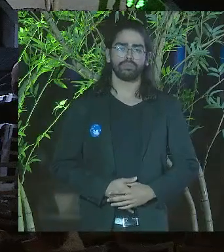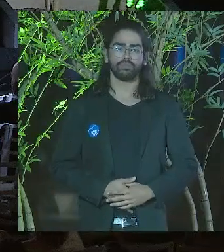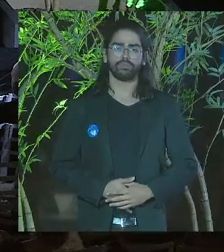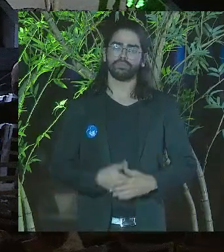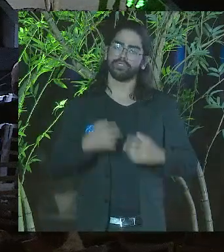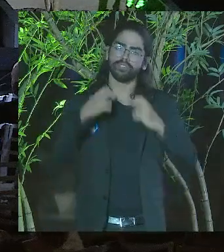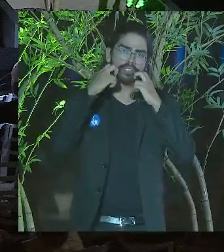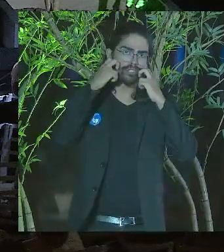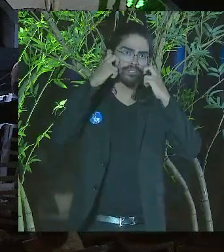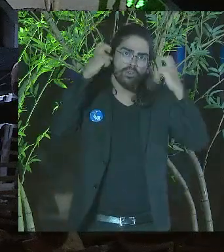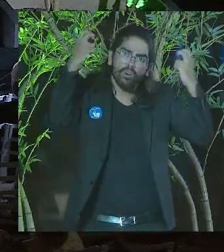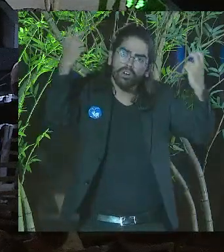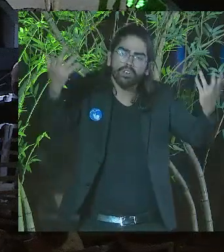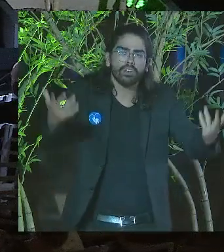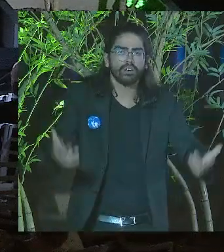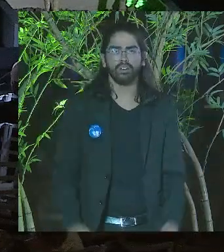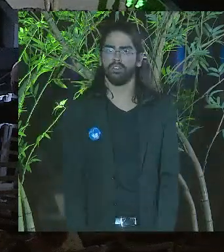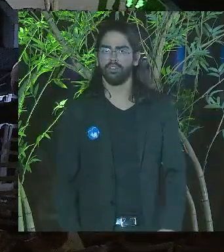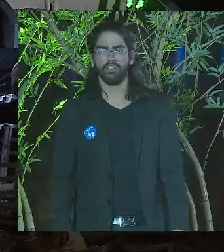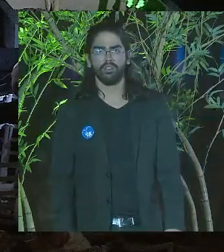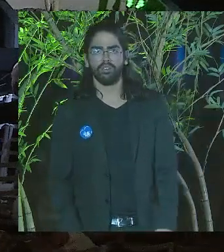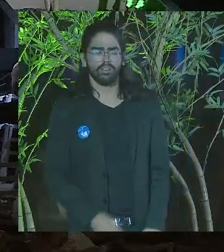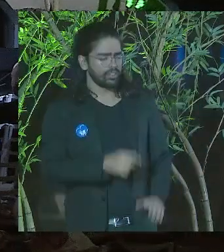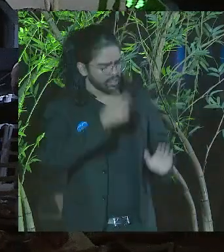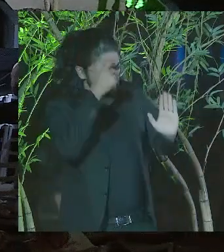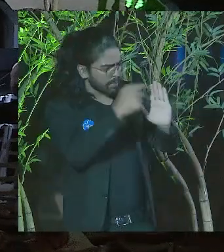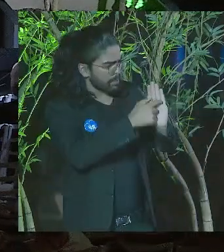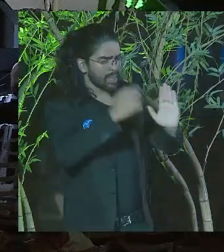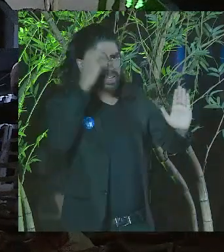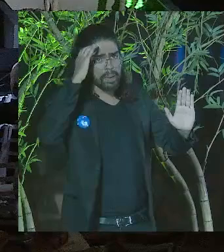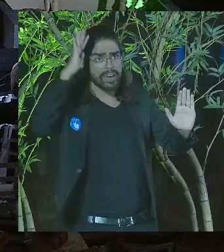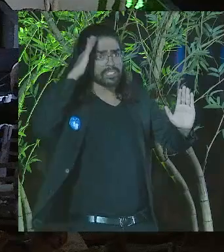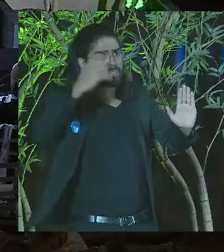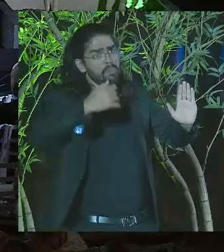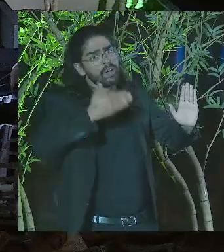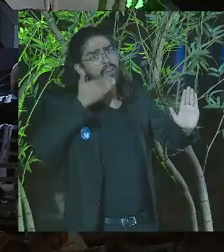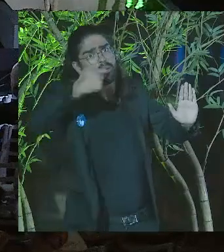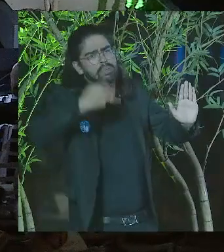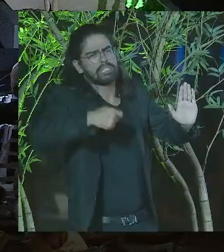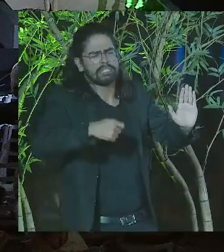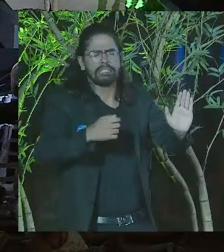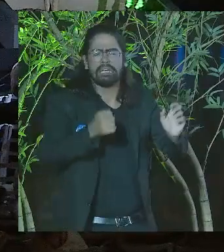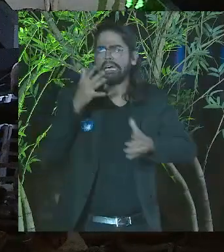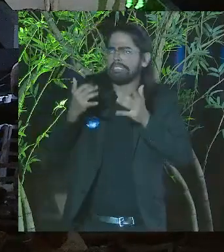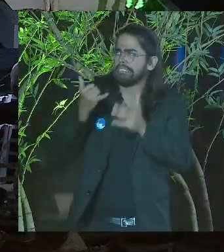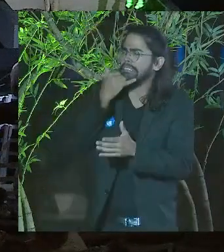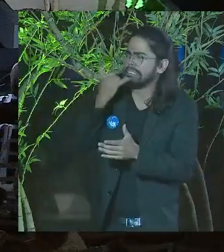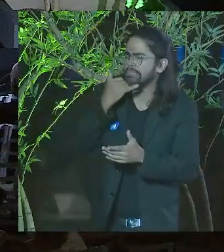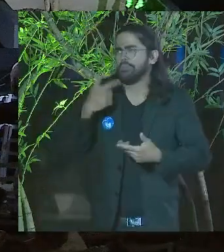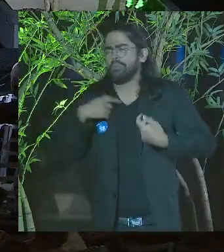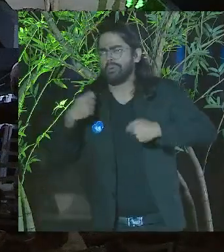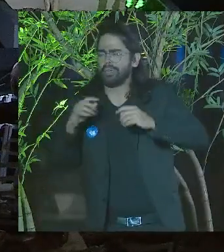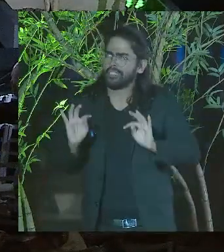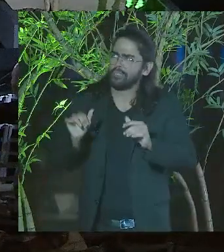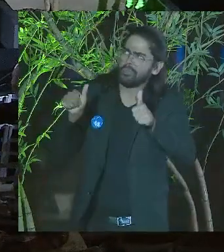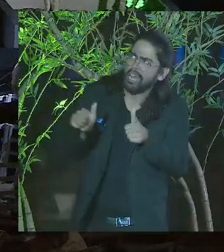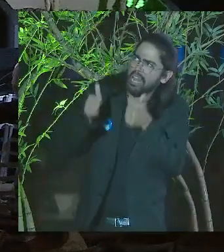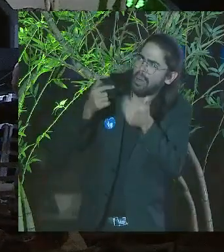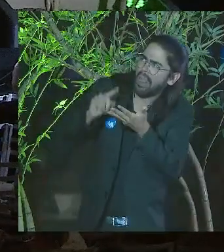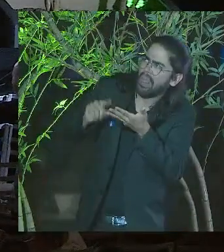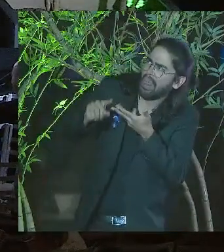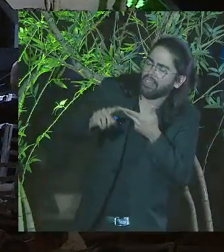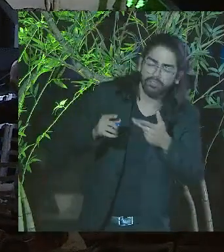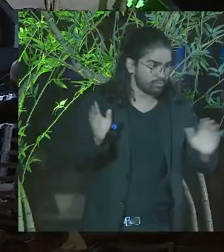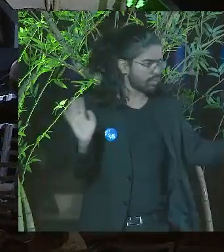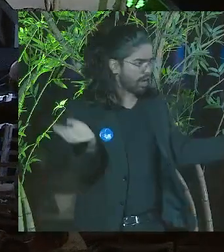Que vergonha. Né? Você está precisando melhorar a sua imaginação. Ele pediu desculpa, falou que tem algumas questões, que precisa evoluir. Aí eu